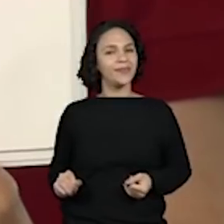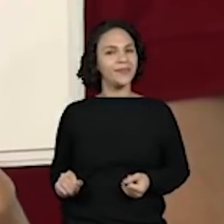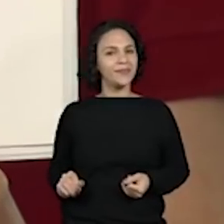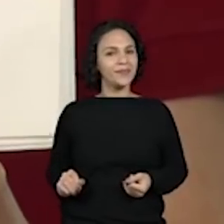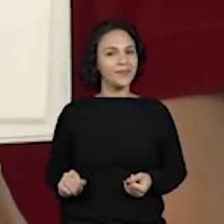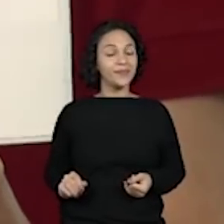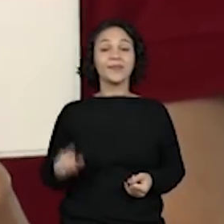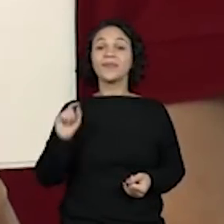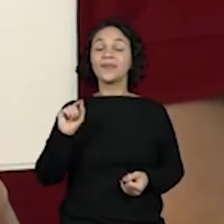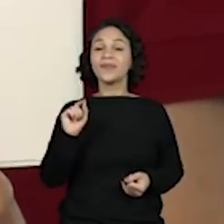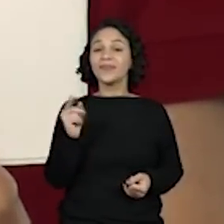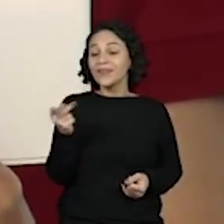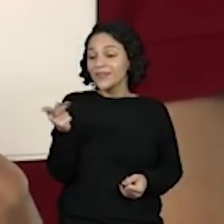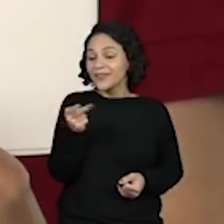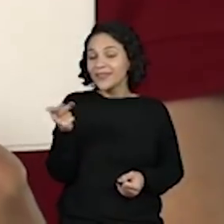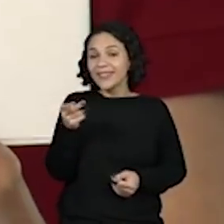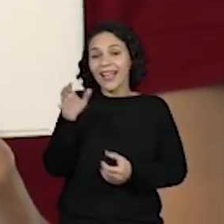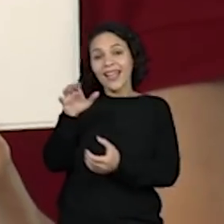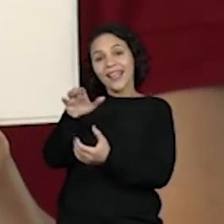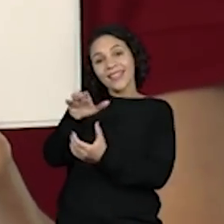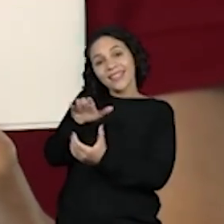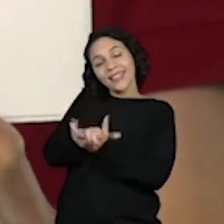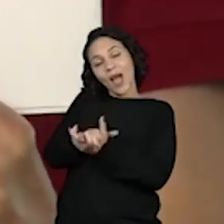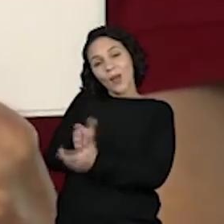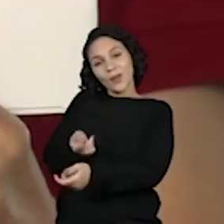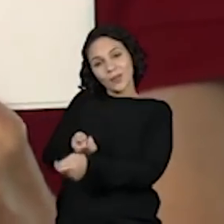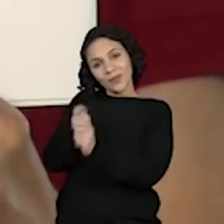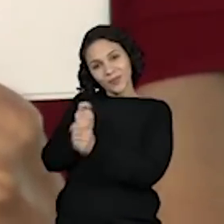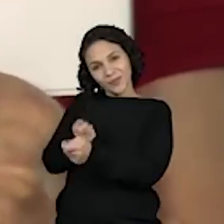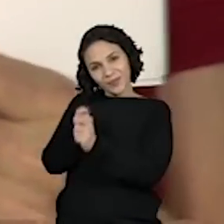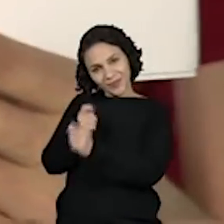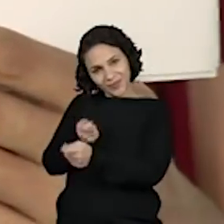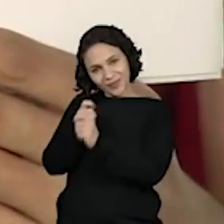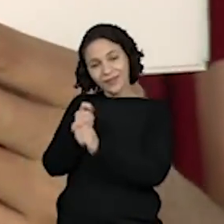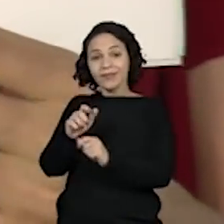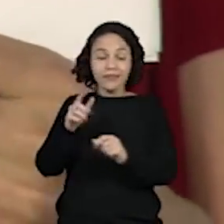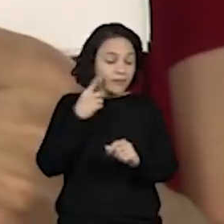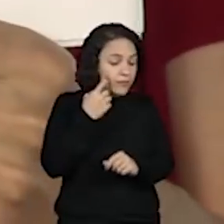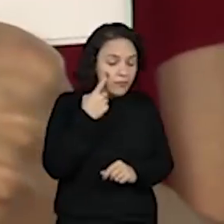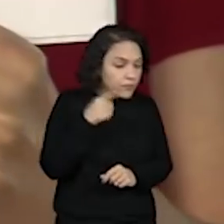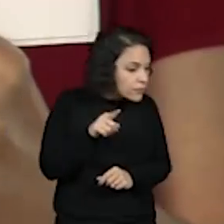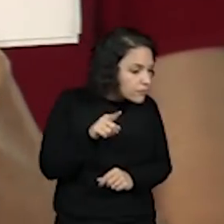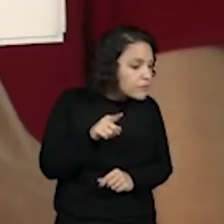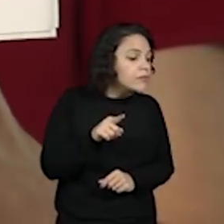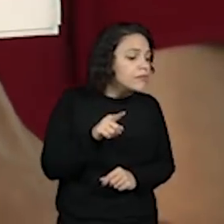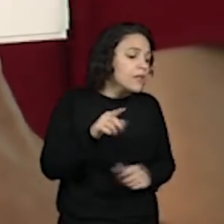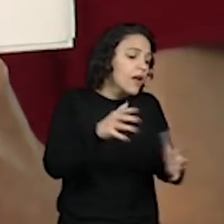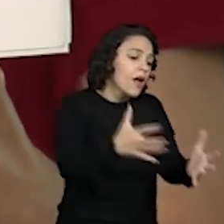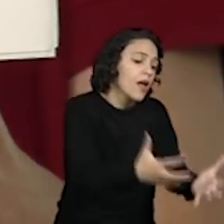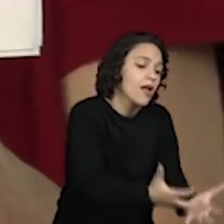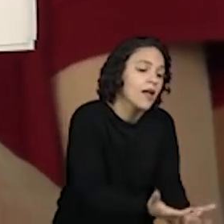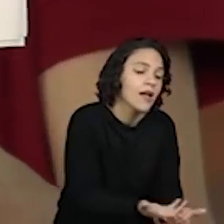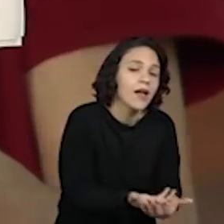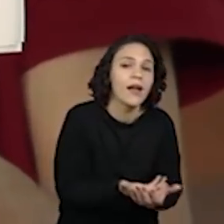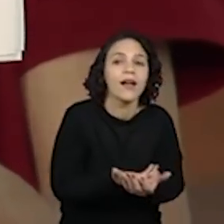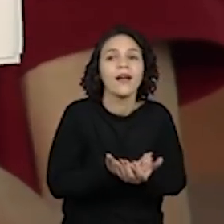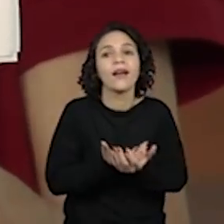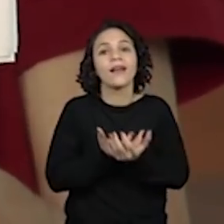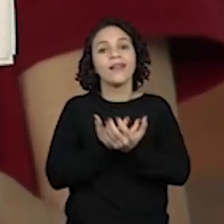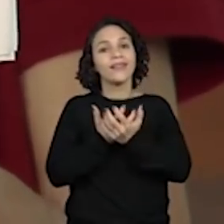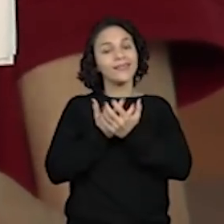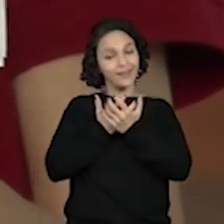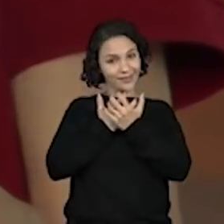Ela foi resgatada? Um pescador achou o bebê. E o pescador achou o bebê e fez o